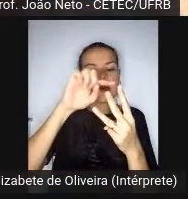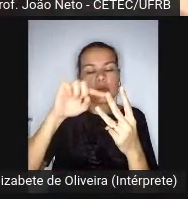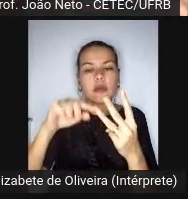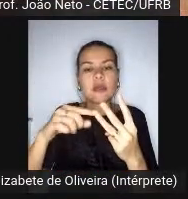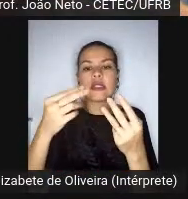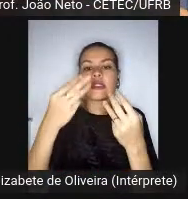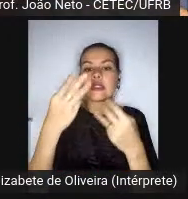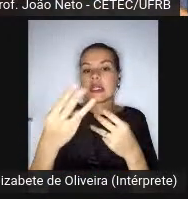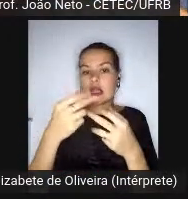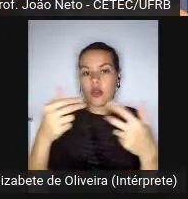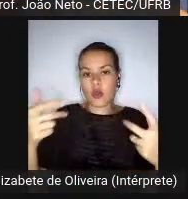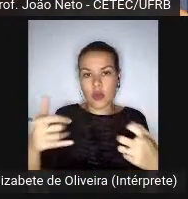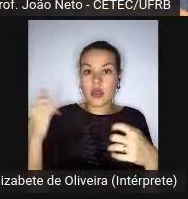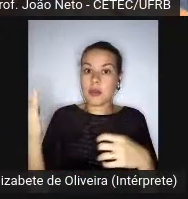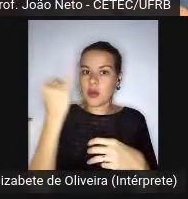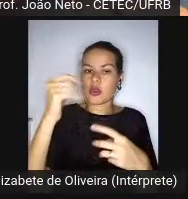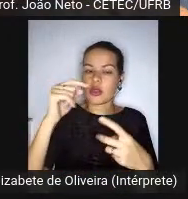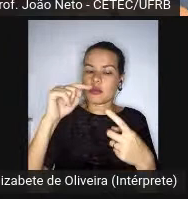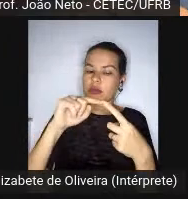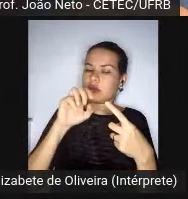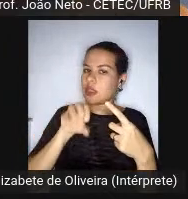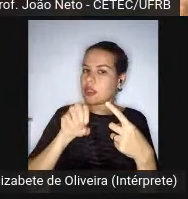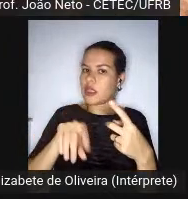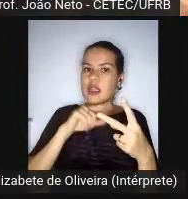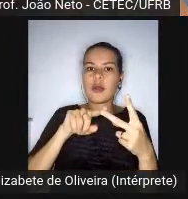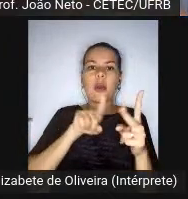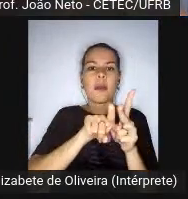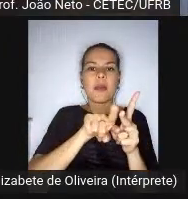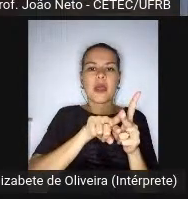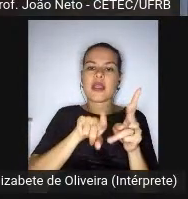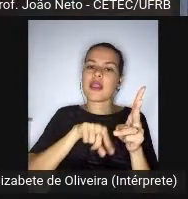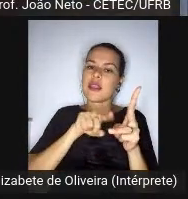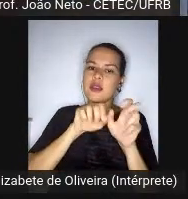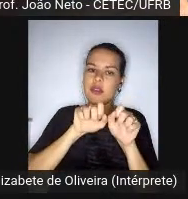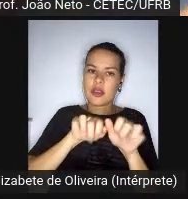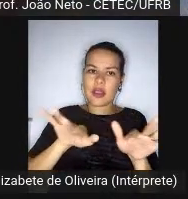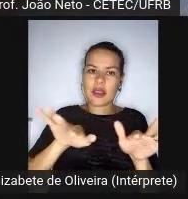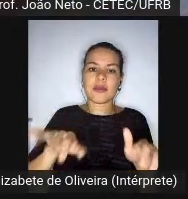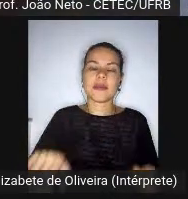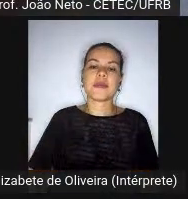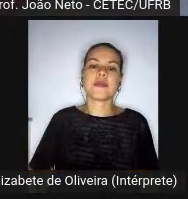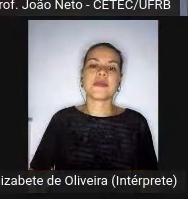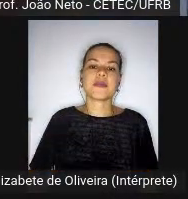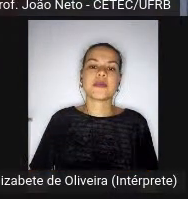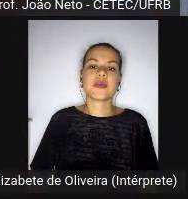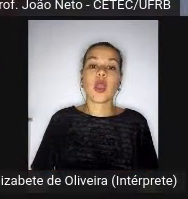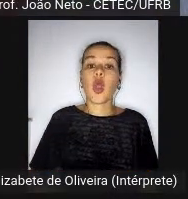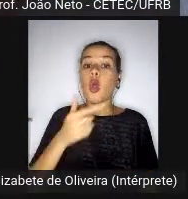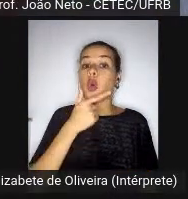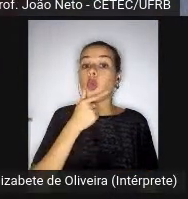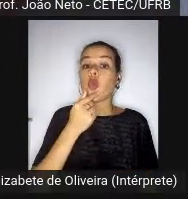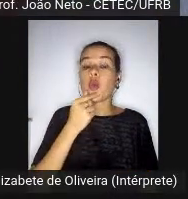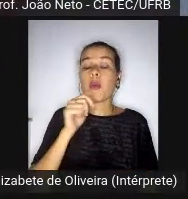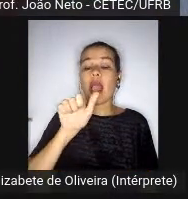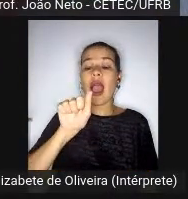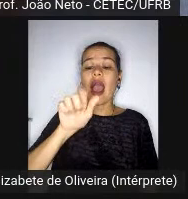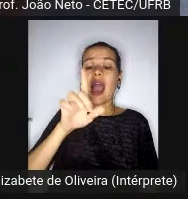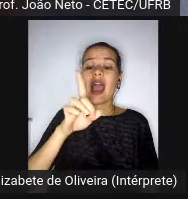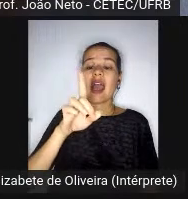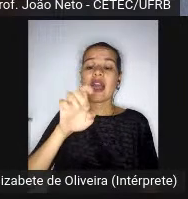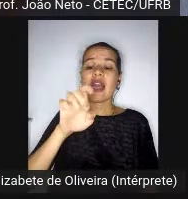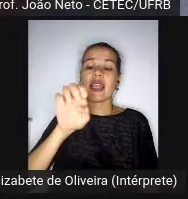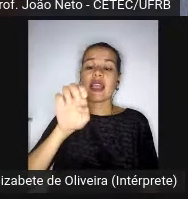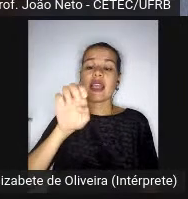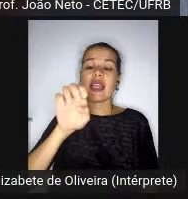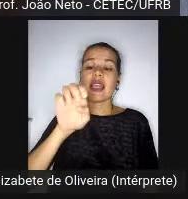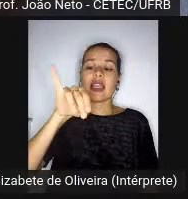pesquisa do ensino e da extensão é tão com o aluno adenilton Arcanjo que também é bem interessante né